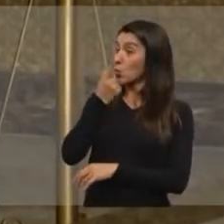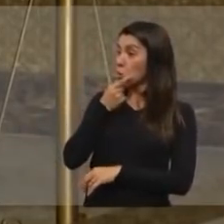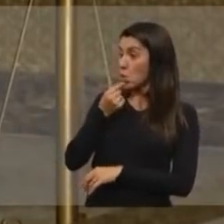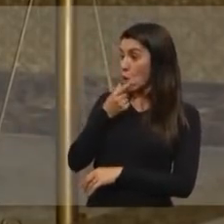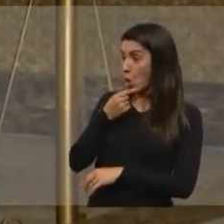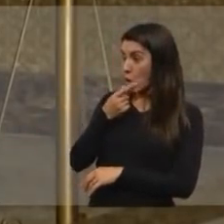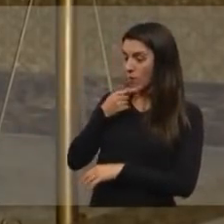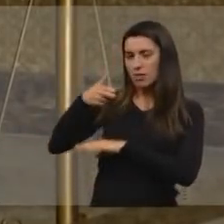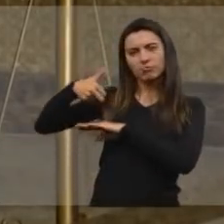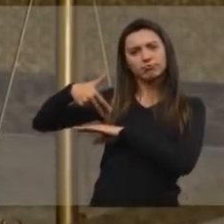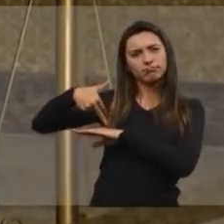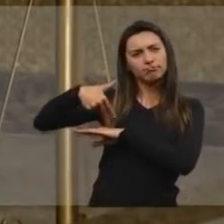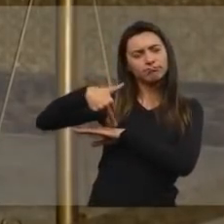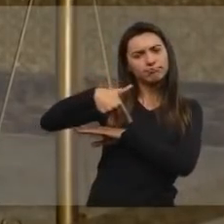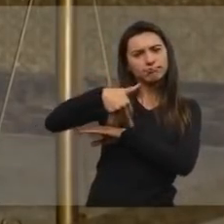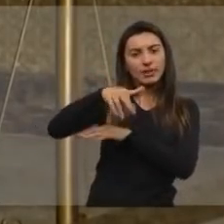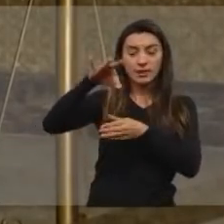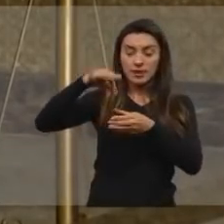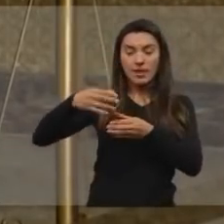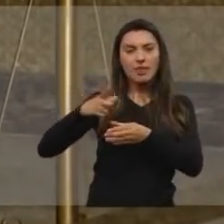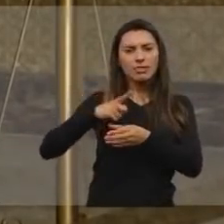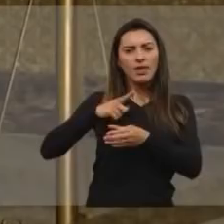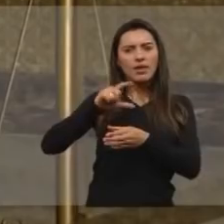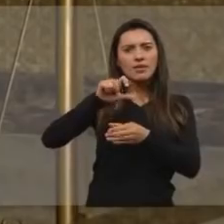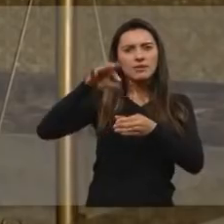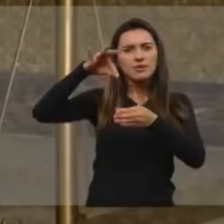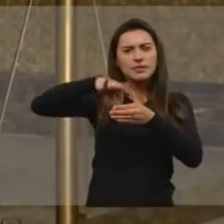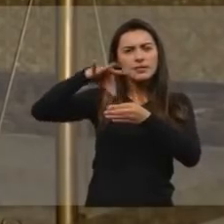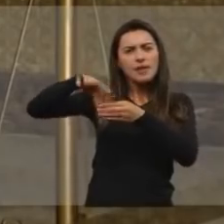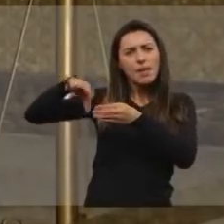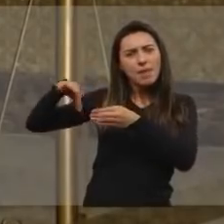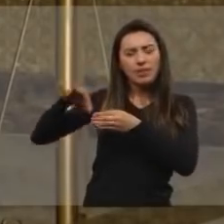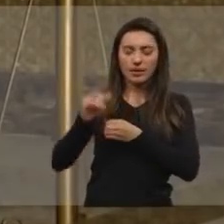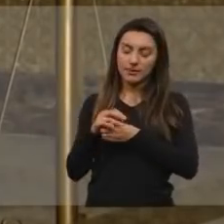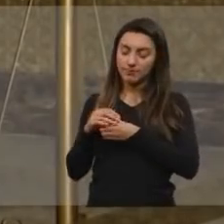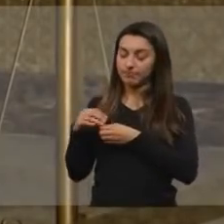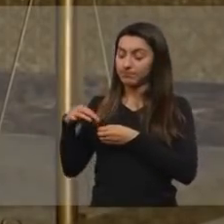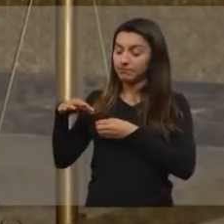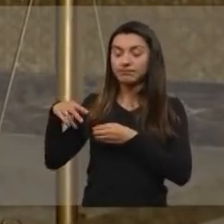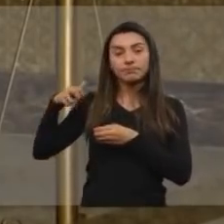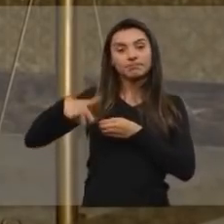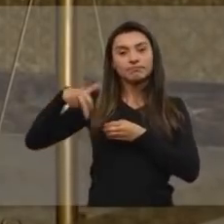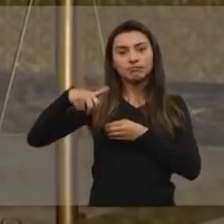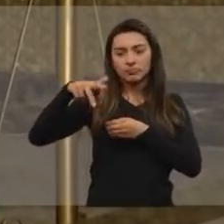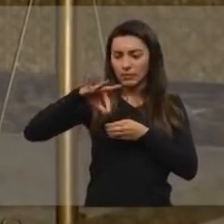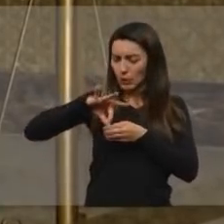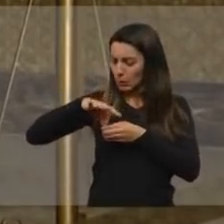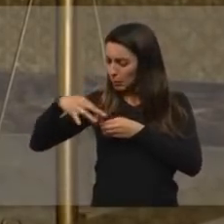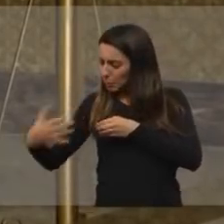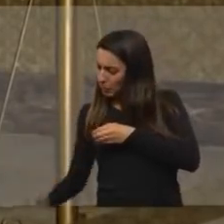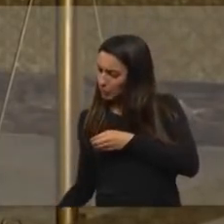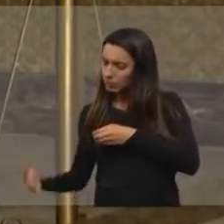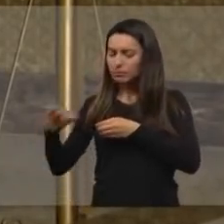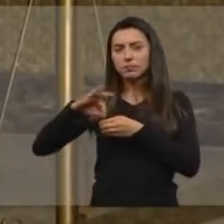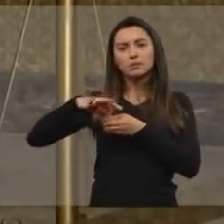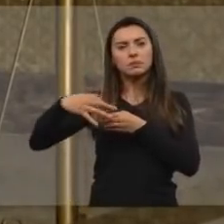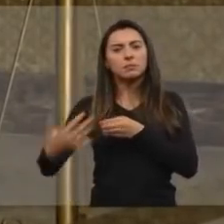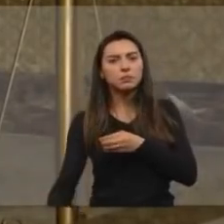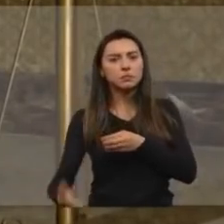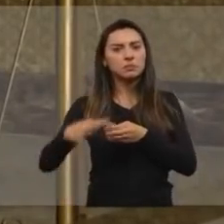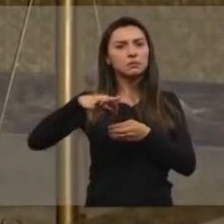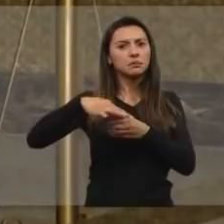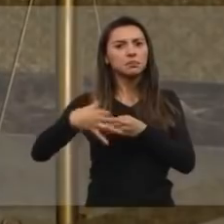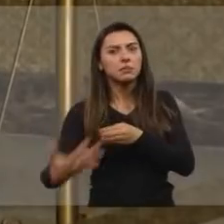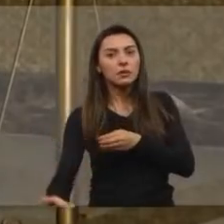a semear enquanto semeava algumas sementes caíram à beira do caminho os